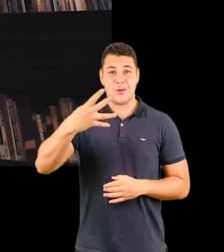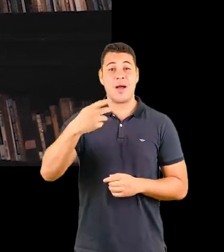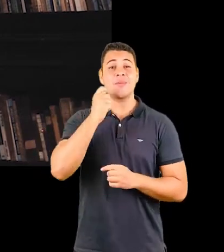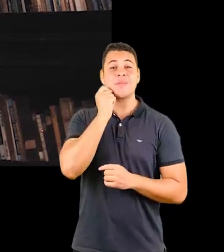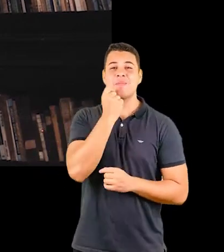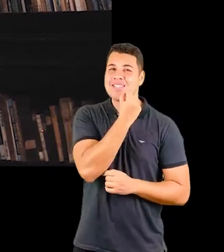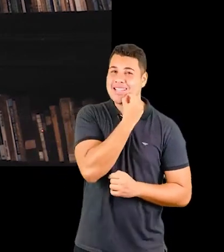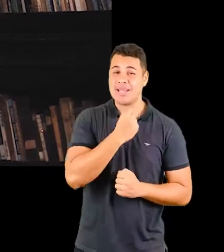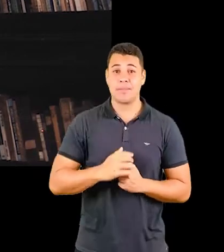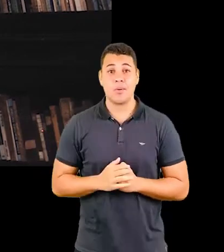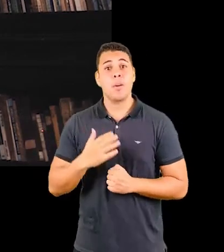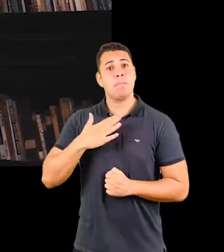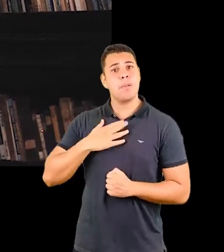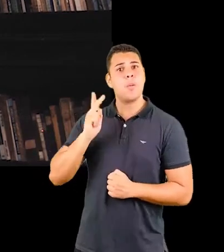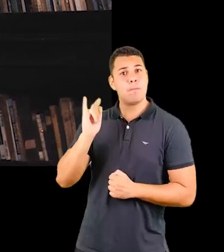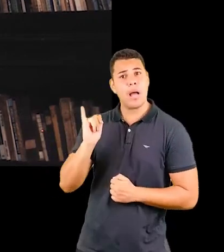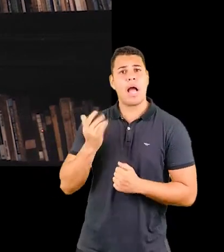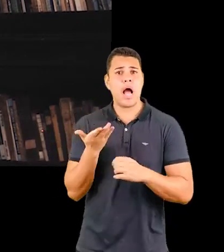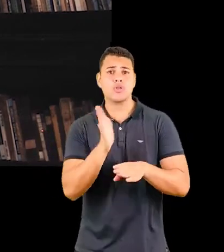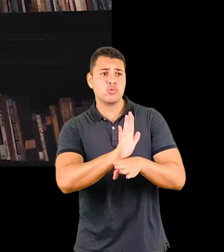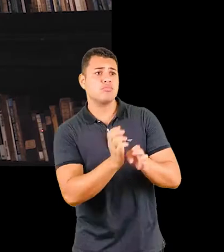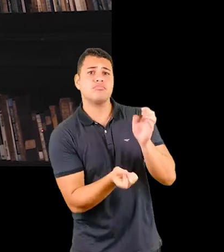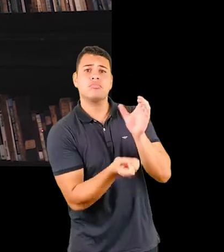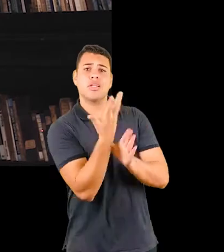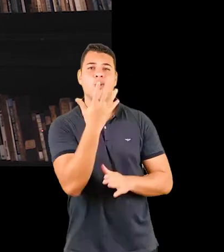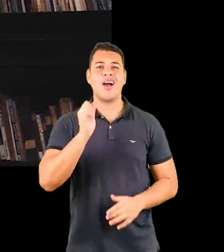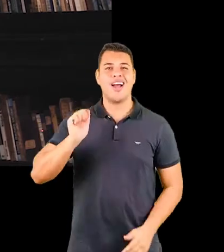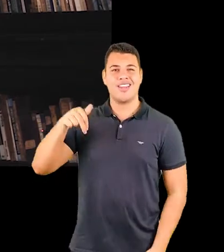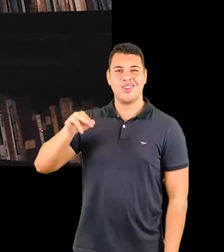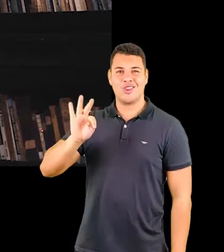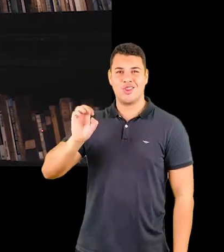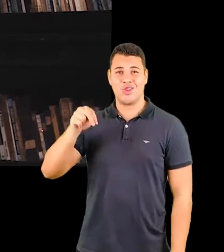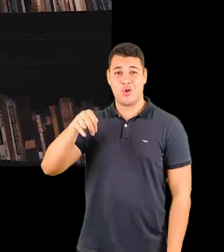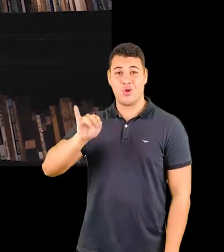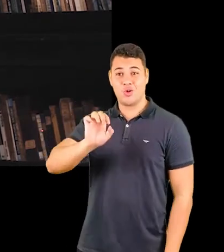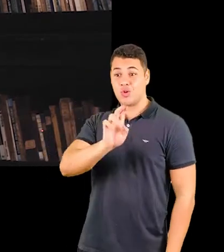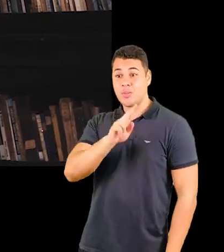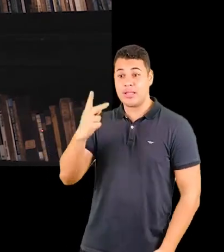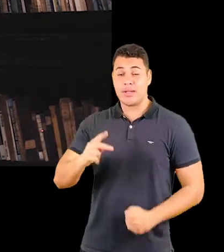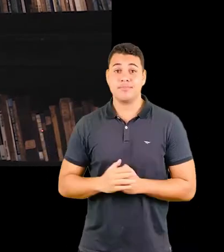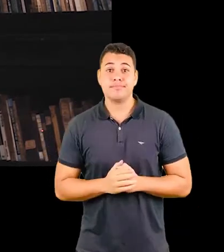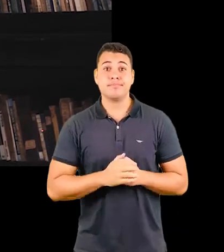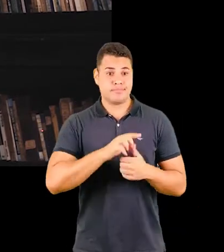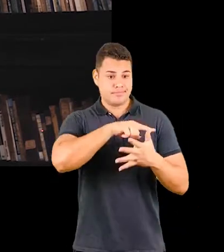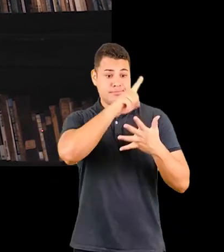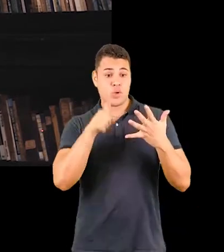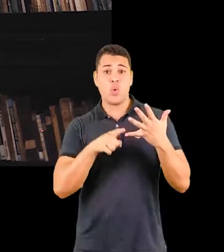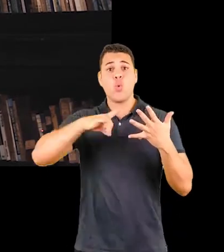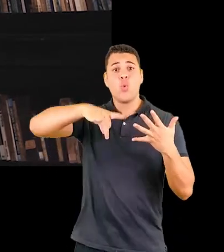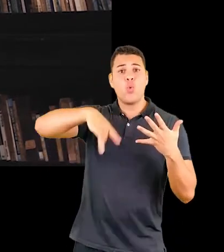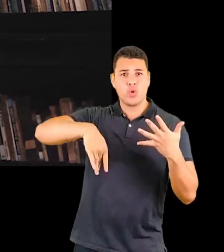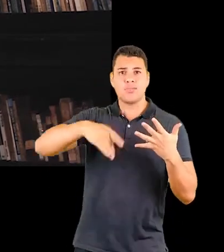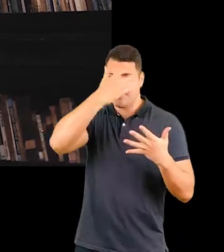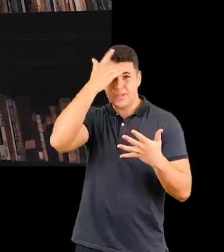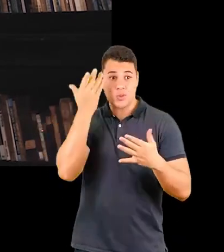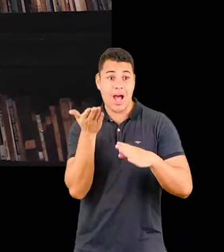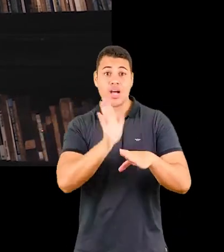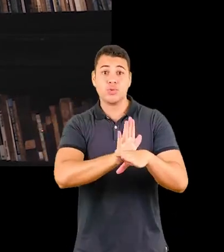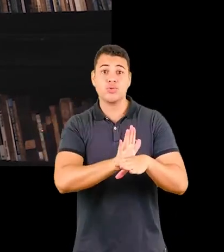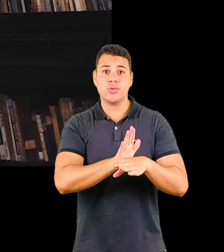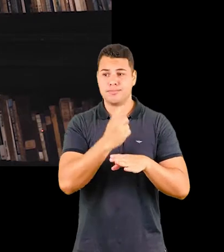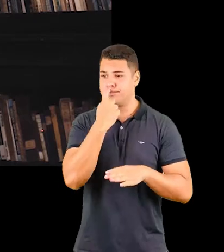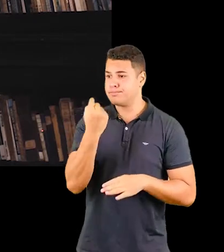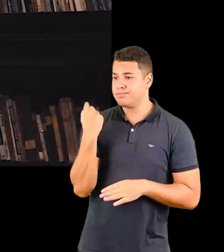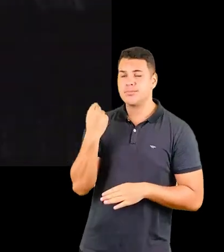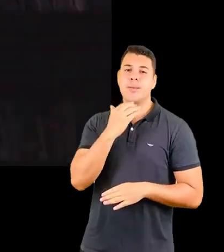setembro. Meu pai foi um dos fundadores, Antônio Damião. E o último dos fundadores a falecer há